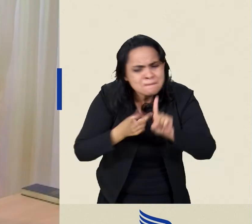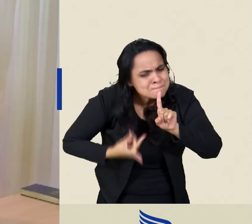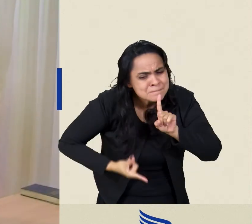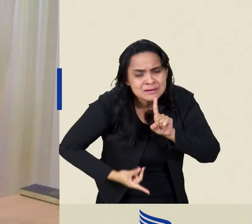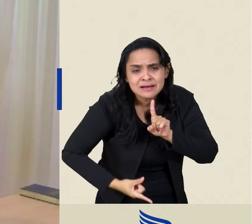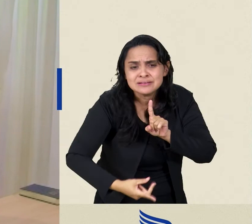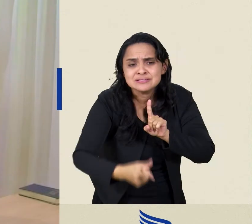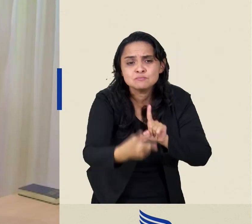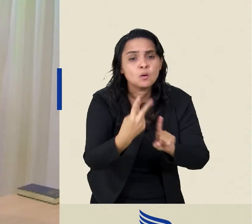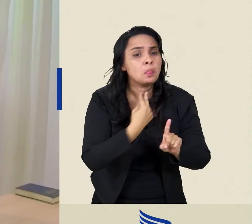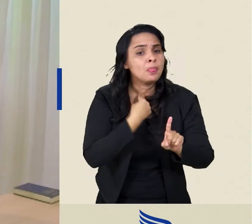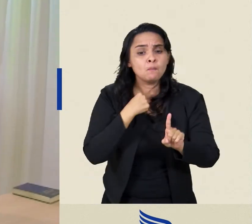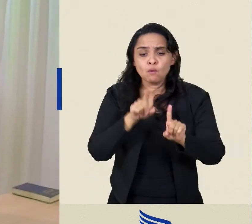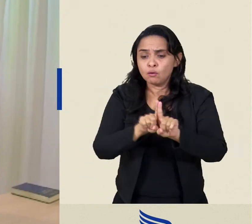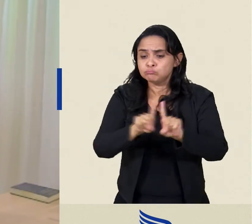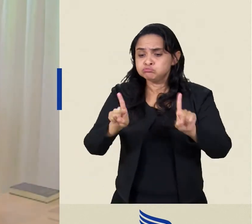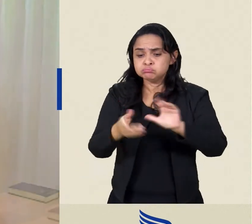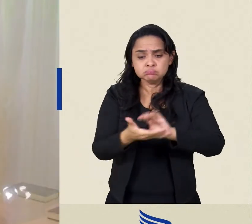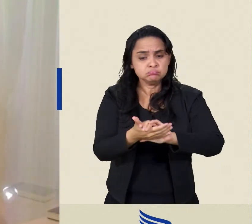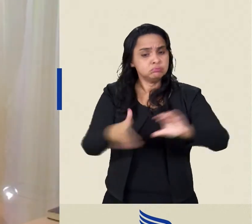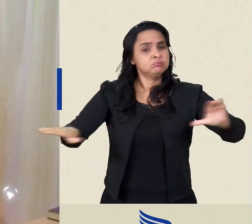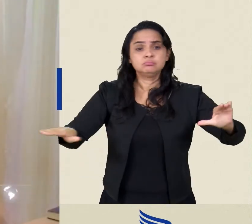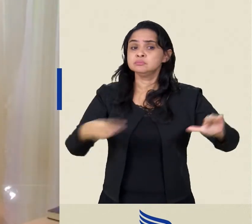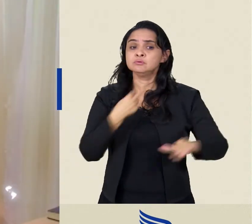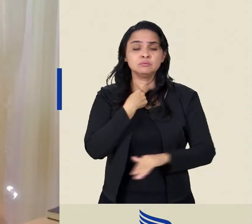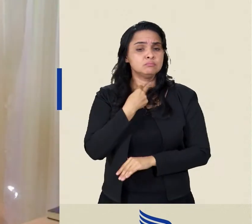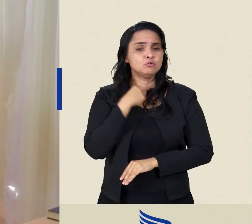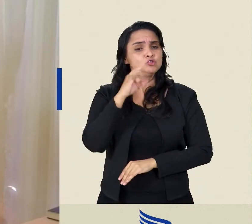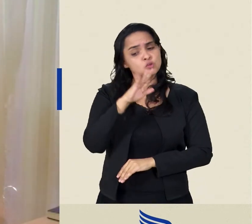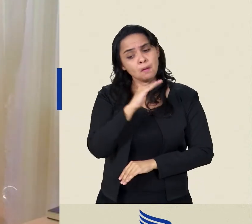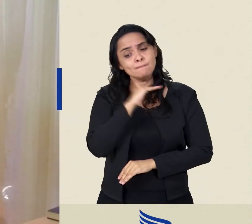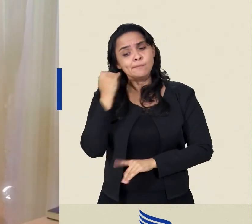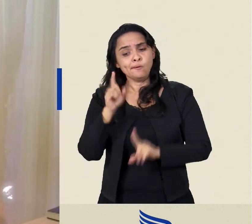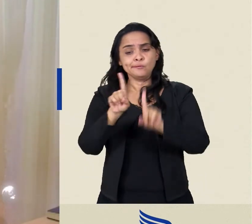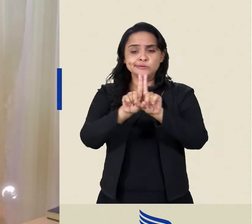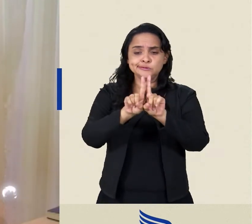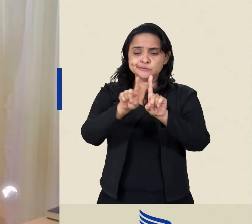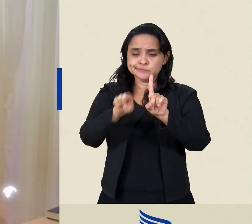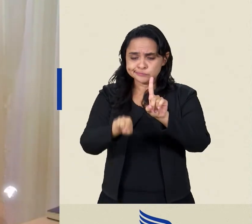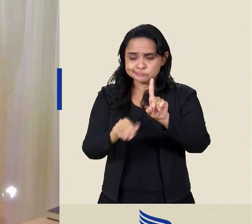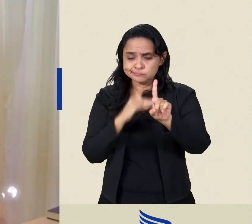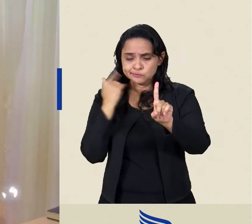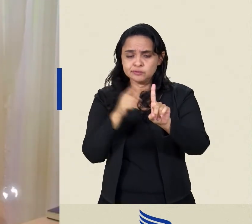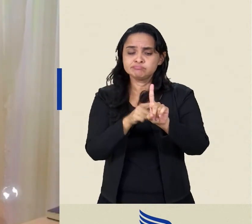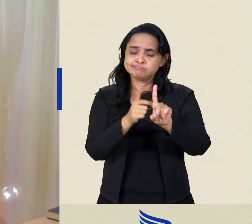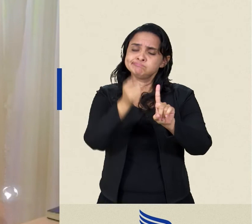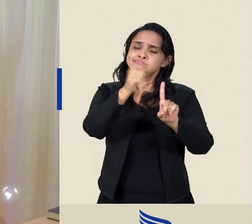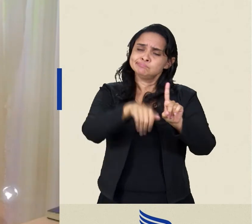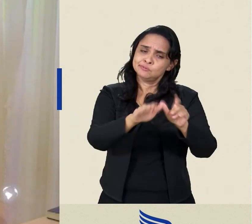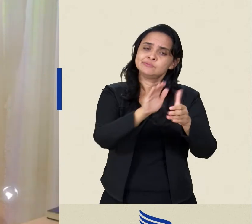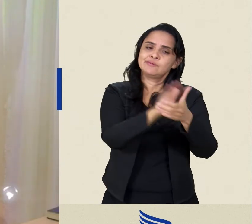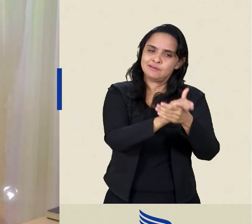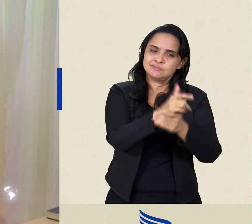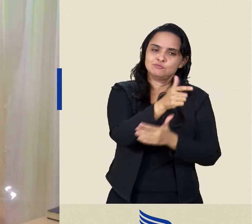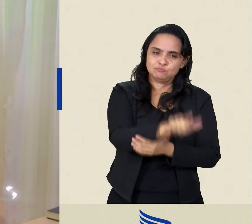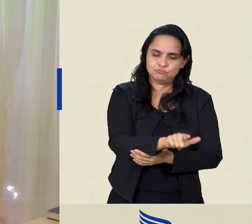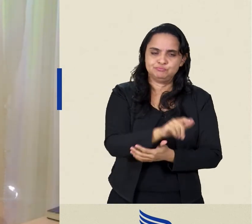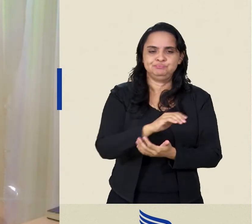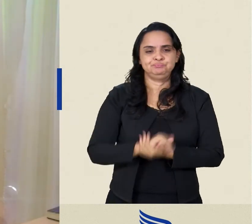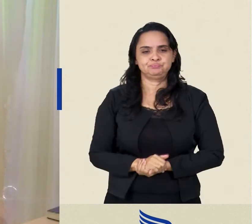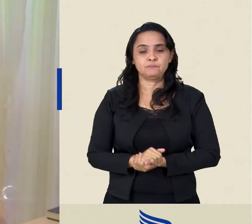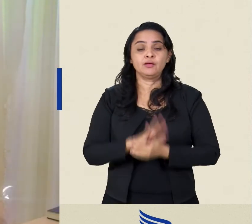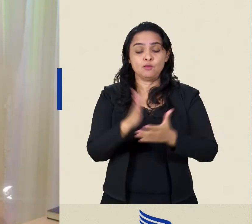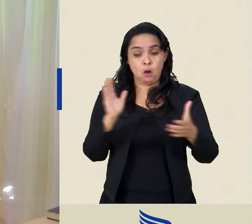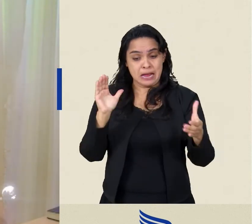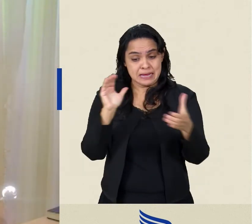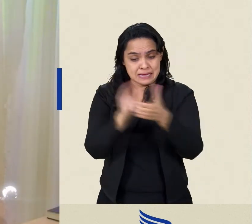morte pode desatar este laço. A restauração do matrimônio deve acontecer antes